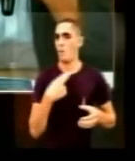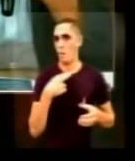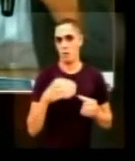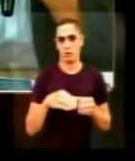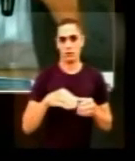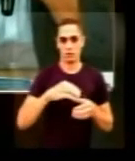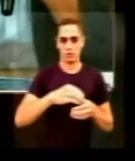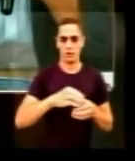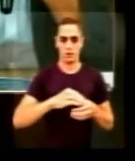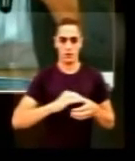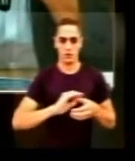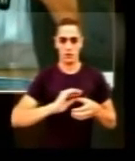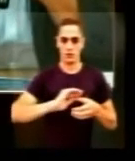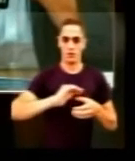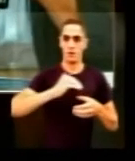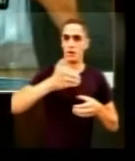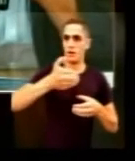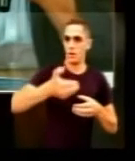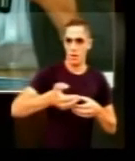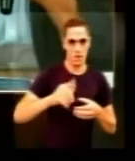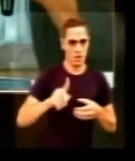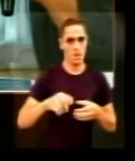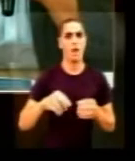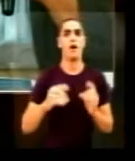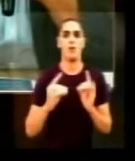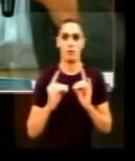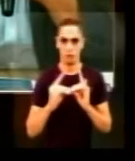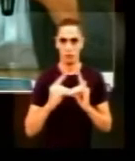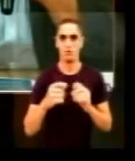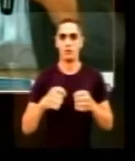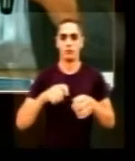trabalhos científicos,